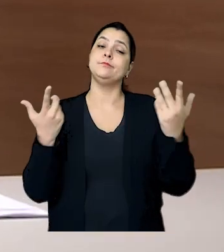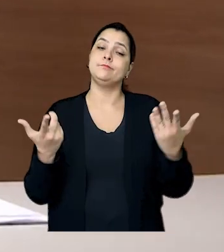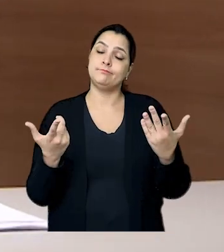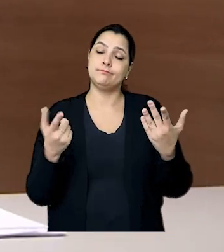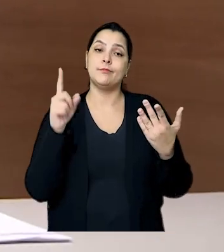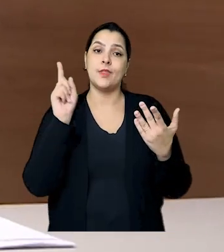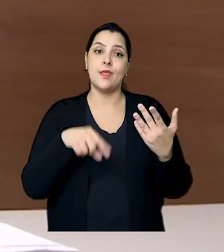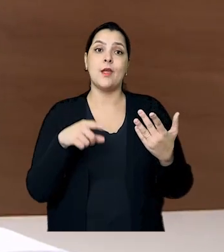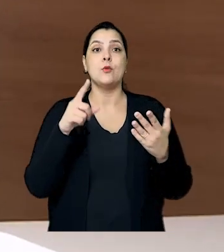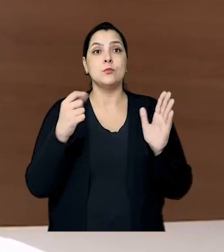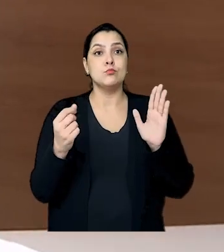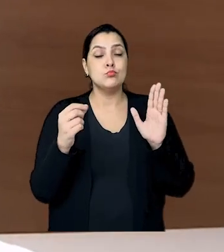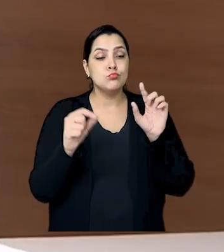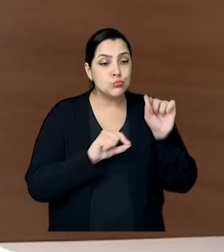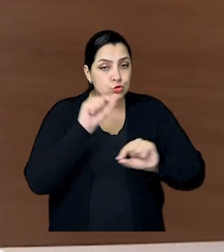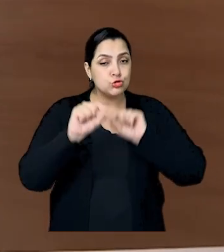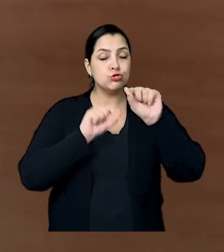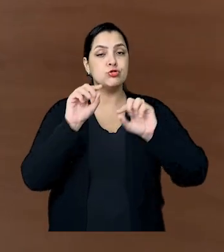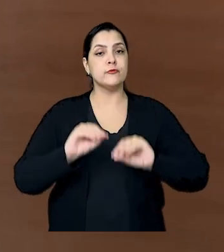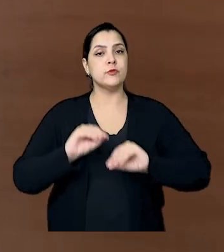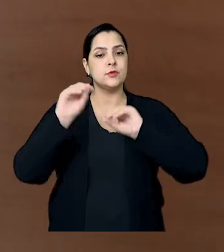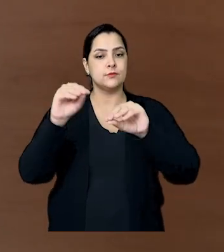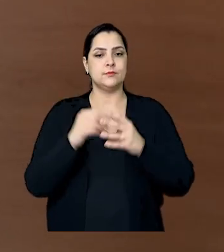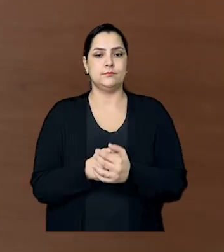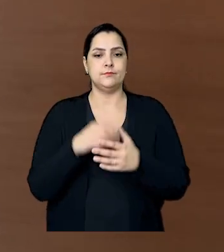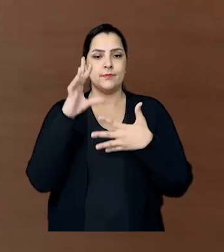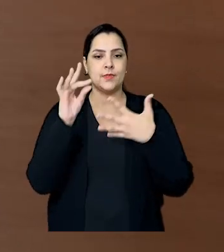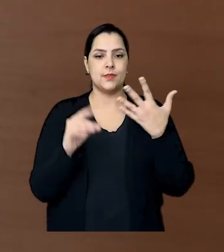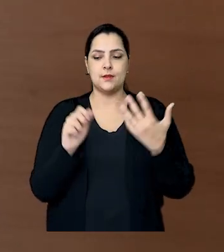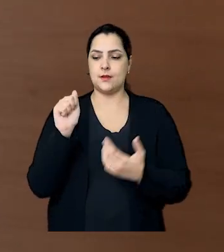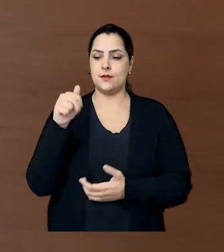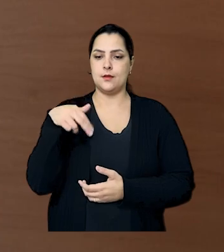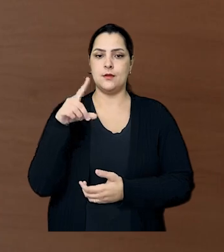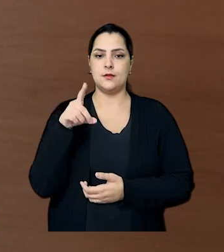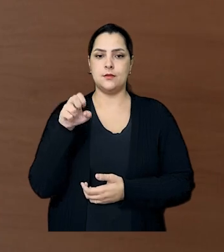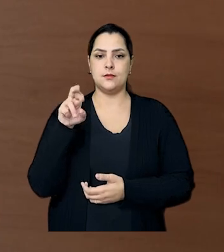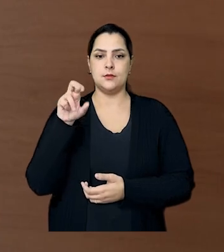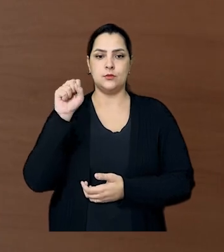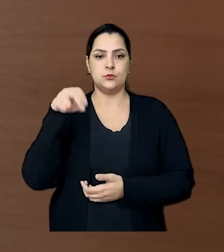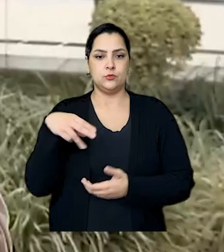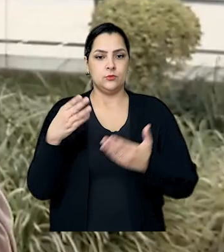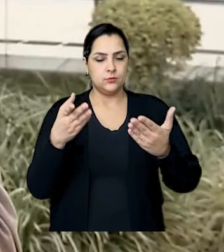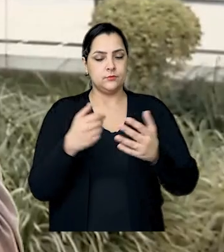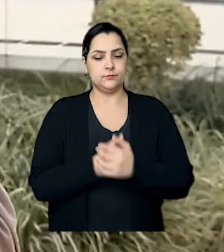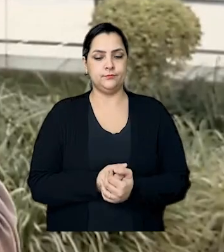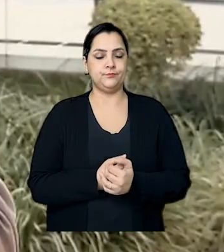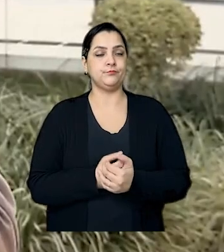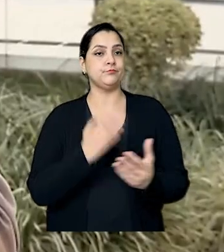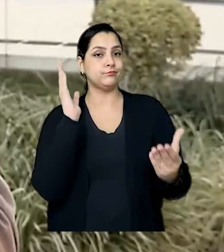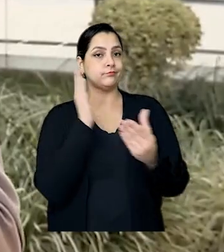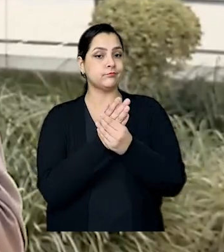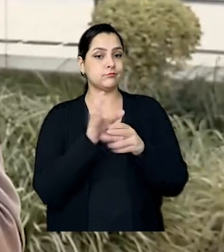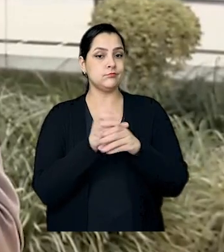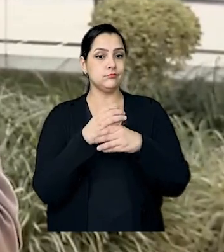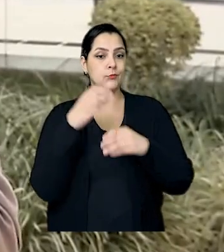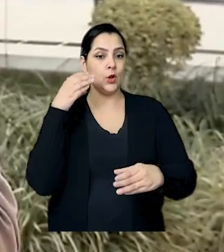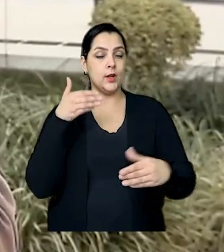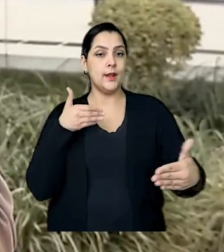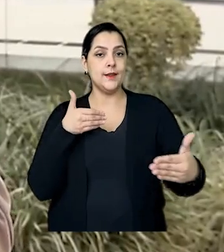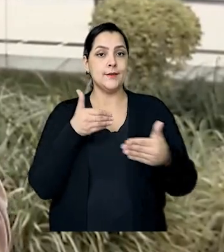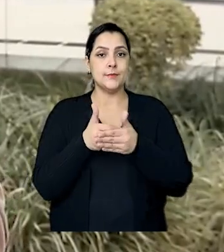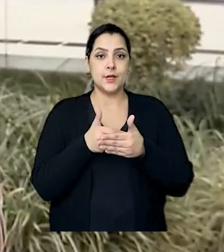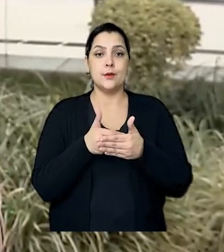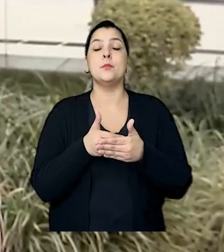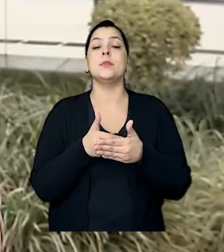caracterizam a transferência veja os detalhes com o repórter Anderson Conrado na ação o engenheiro que morava em